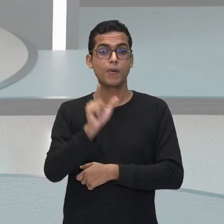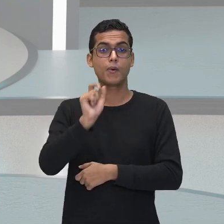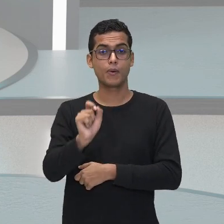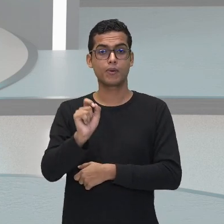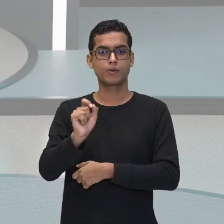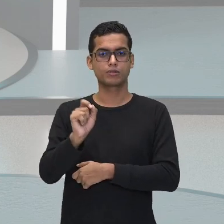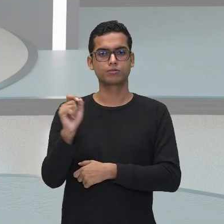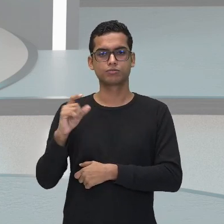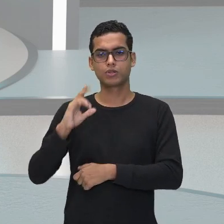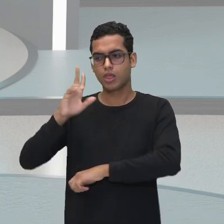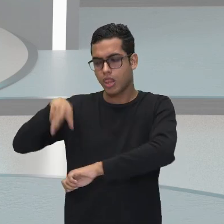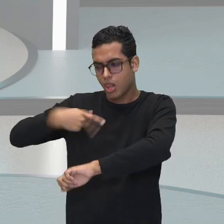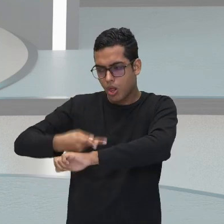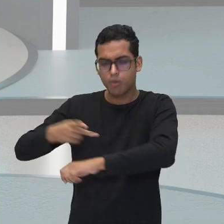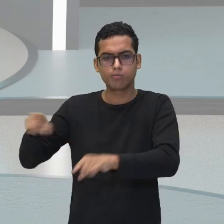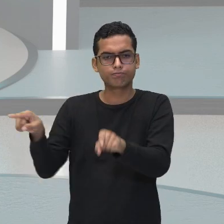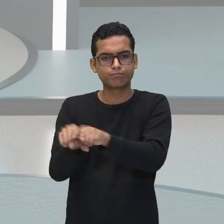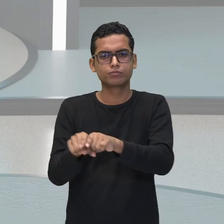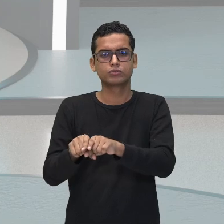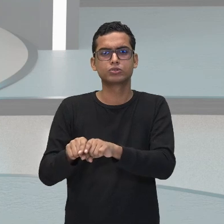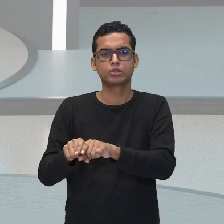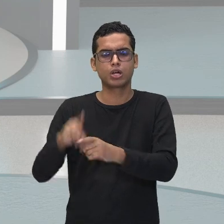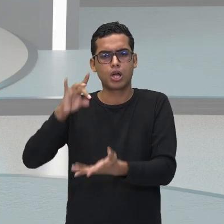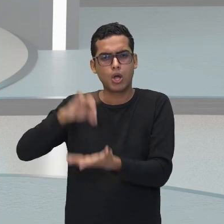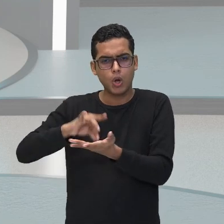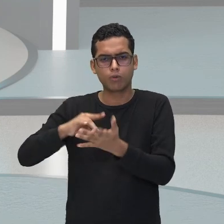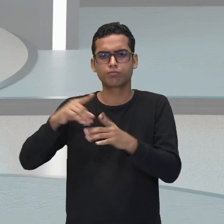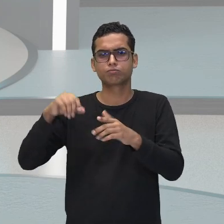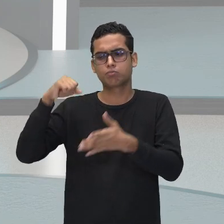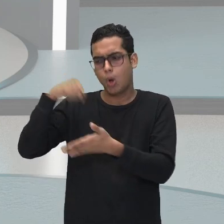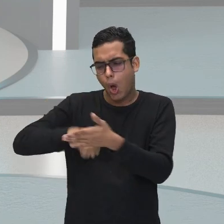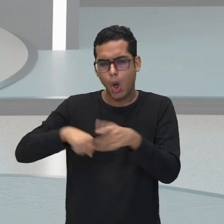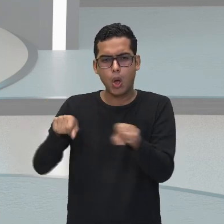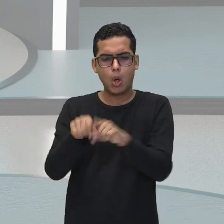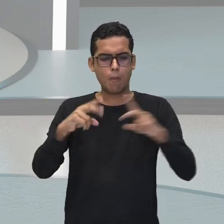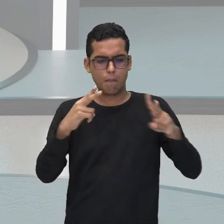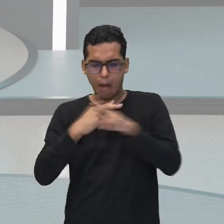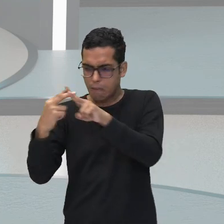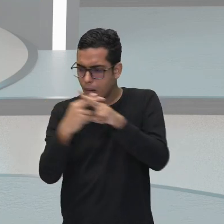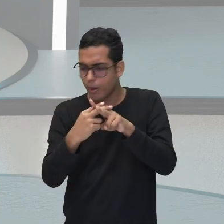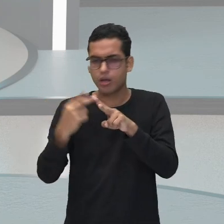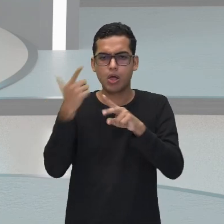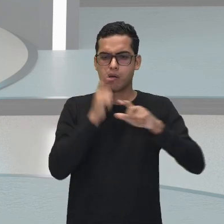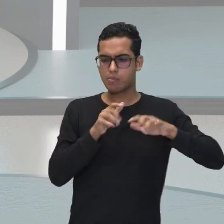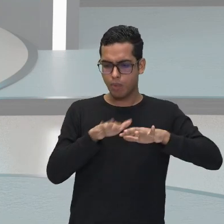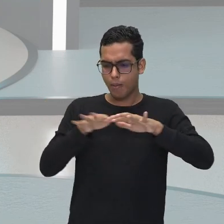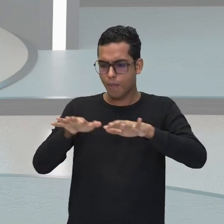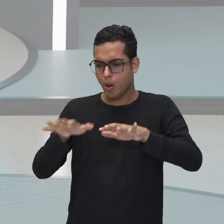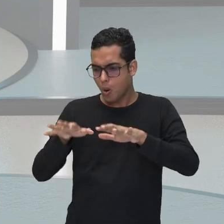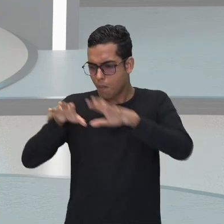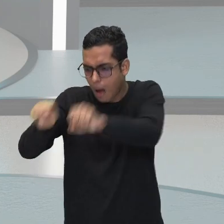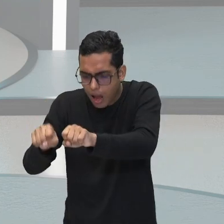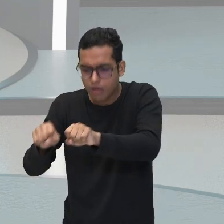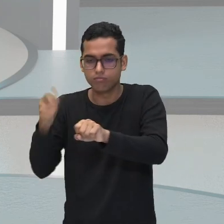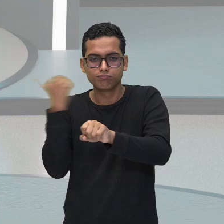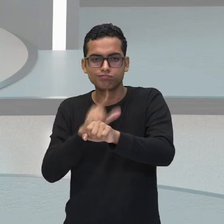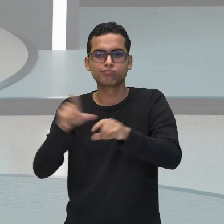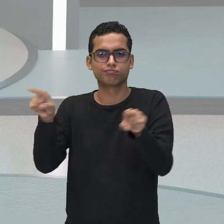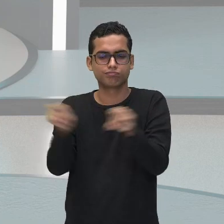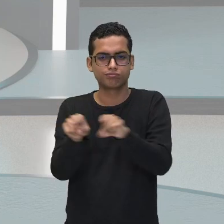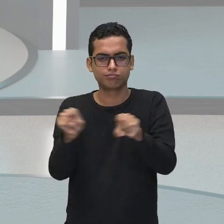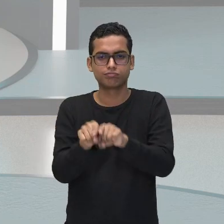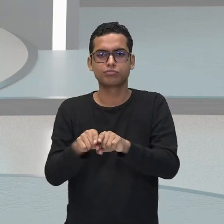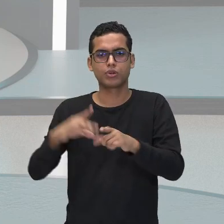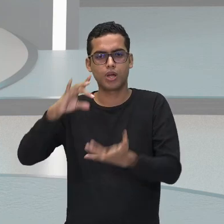eles pudessem defender o seu território e conquistar novos territórios também, né? Através dessas lutas,